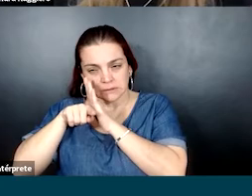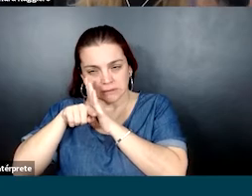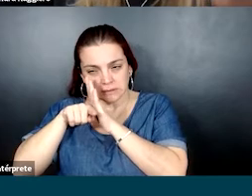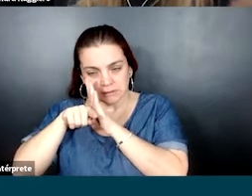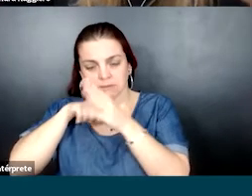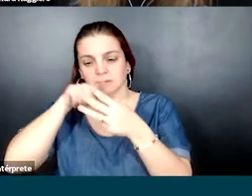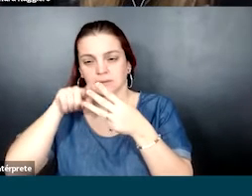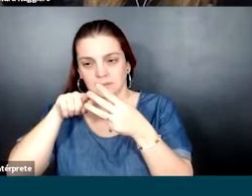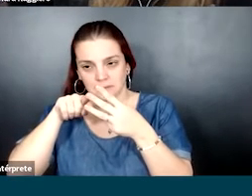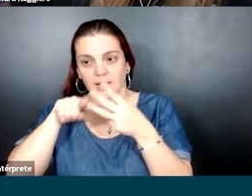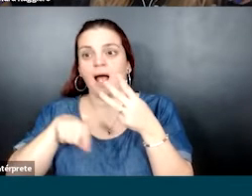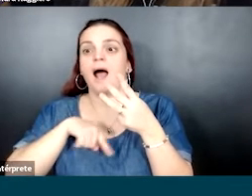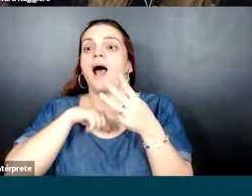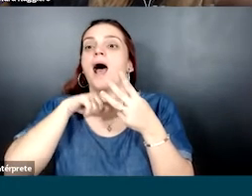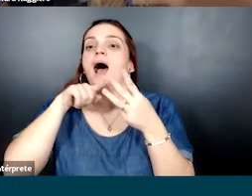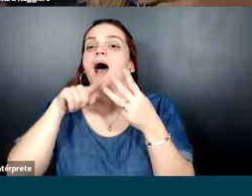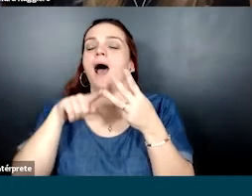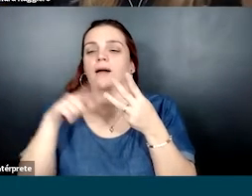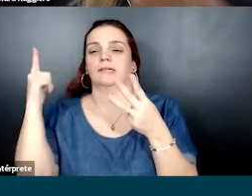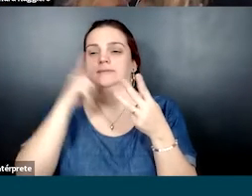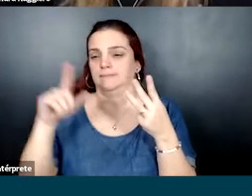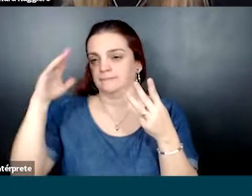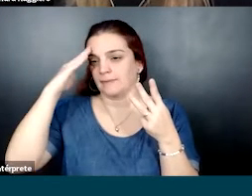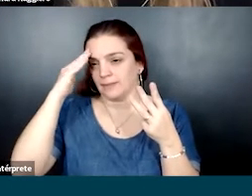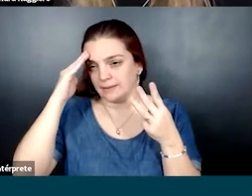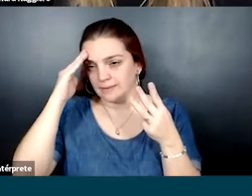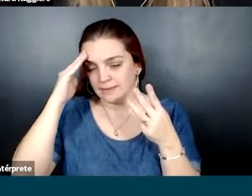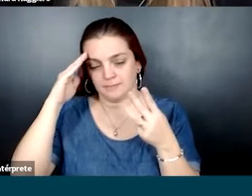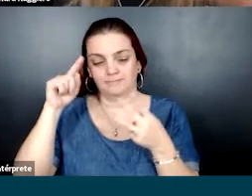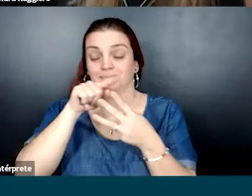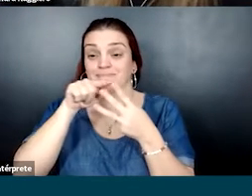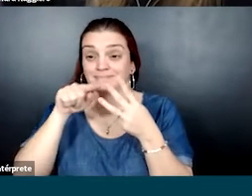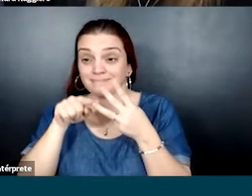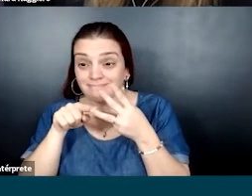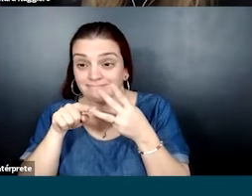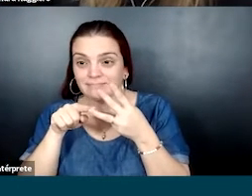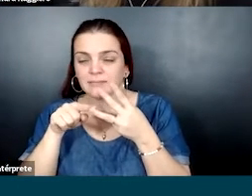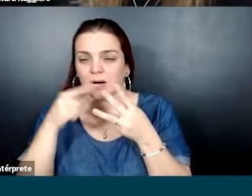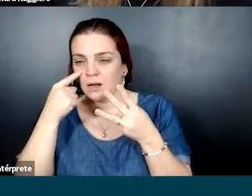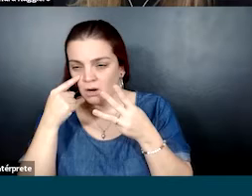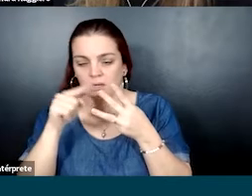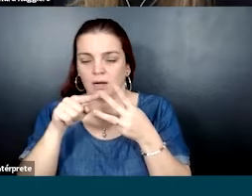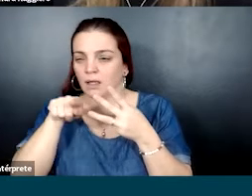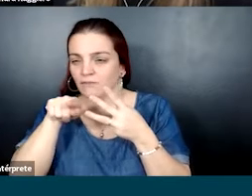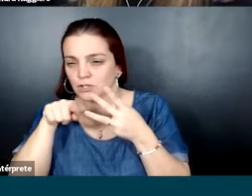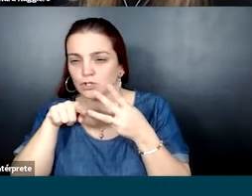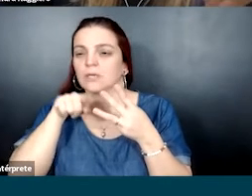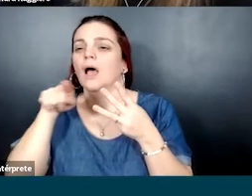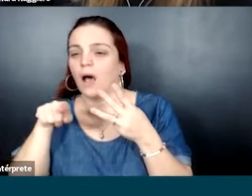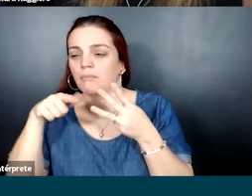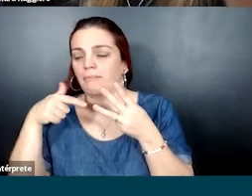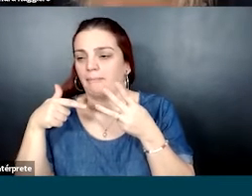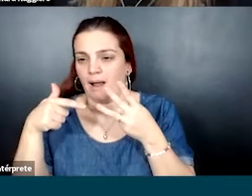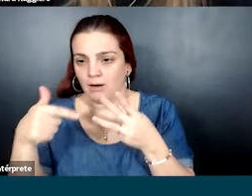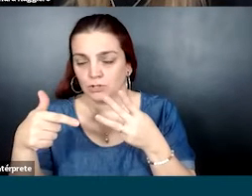investigando, para que, então, tenhamos o entendimento. Essa tríplice nos permite,